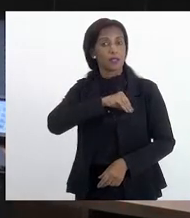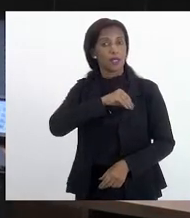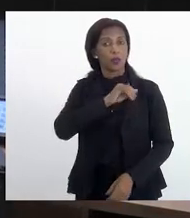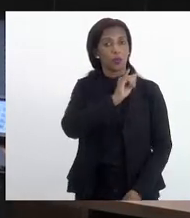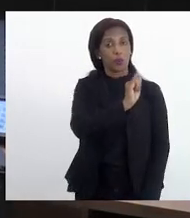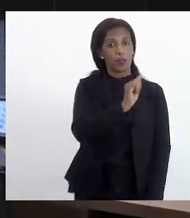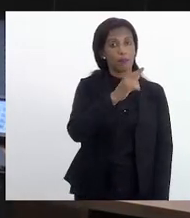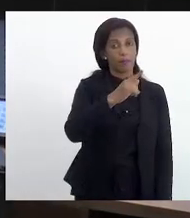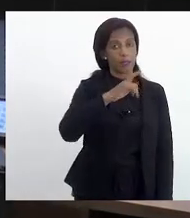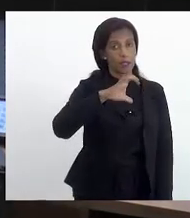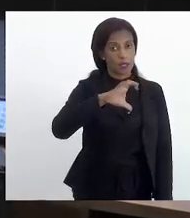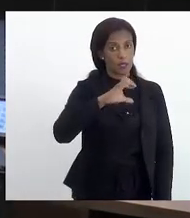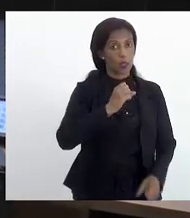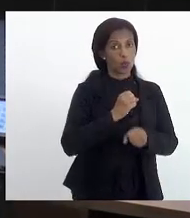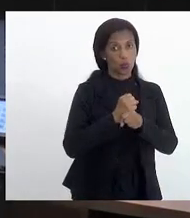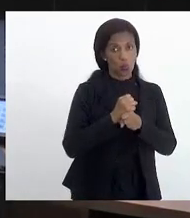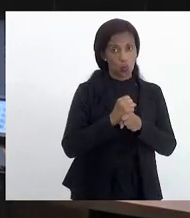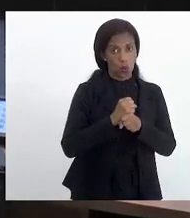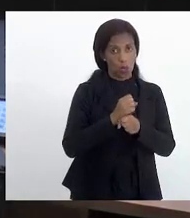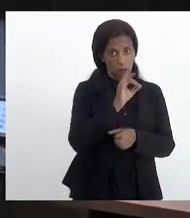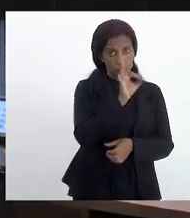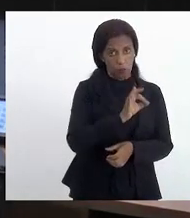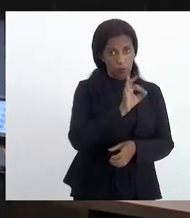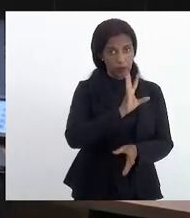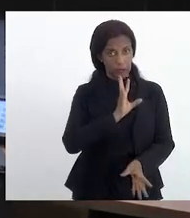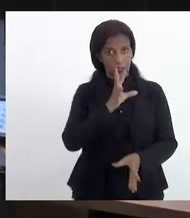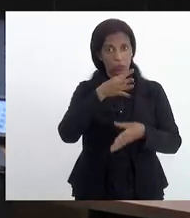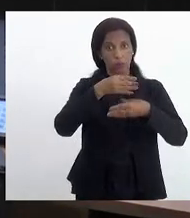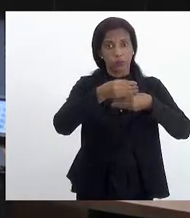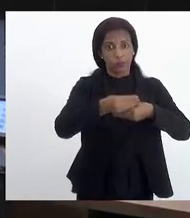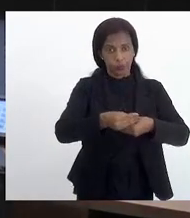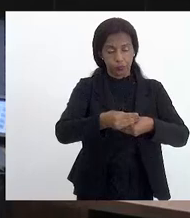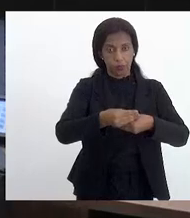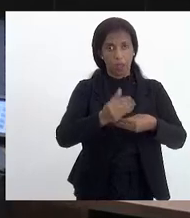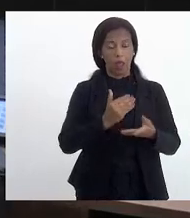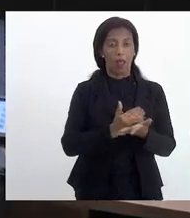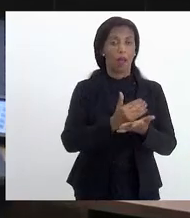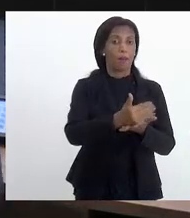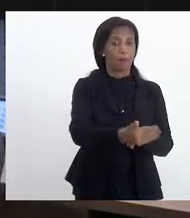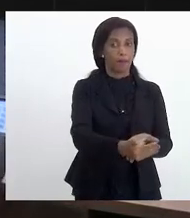do ano, a partir do IPCA do ano, a partir de